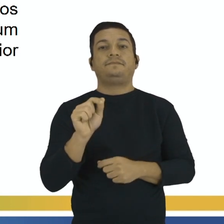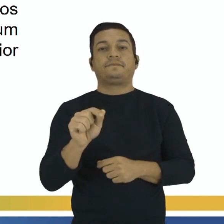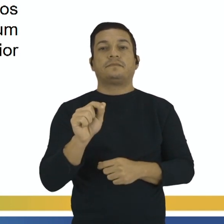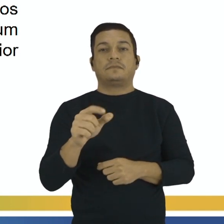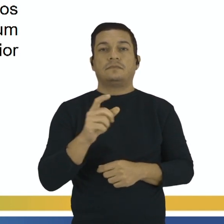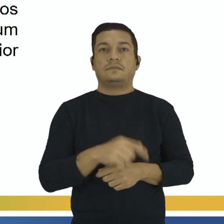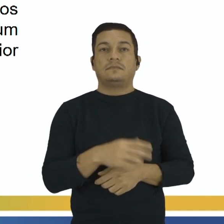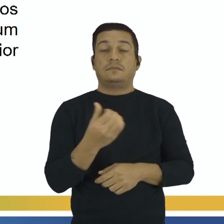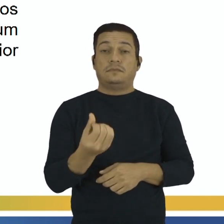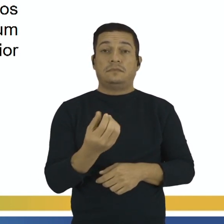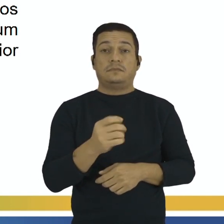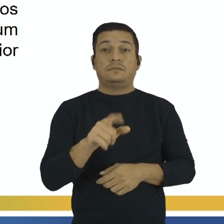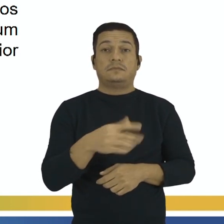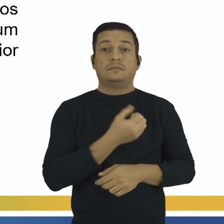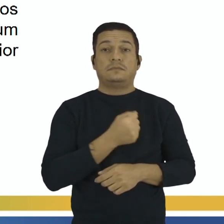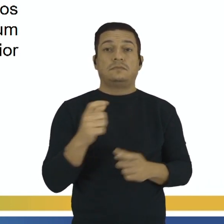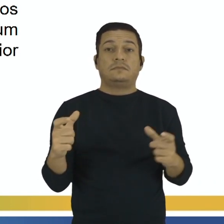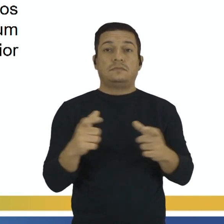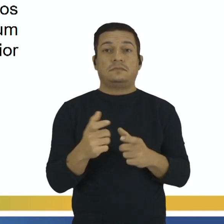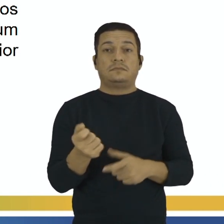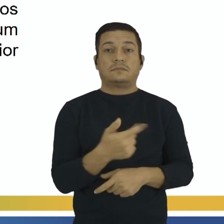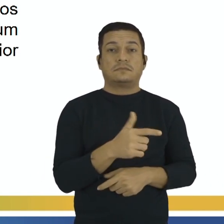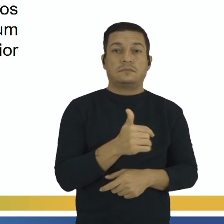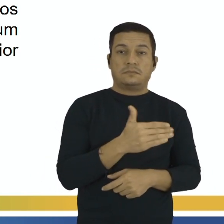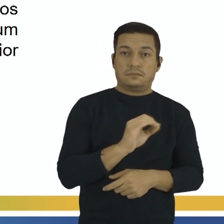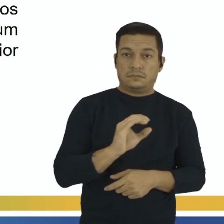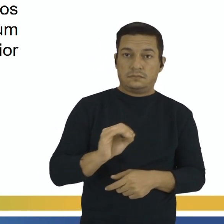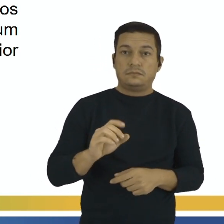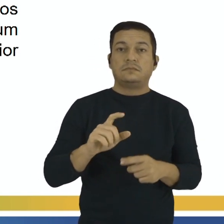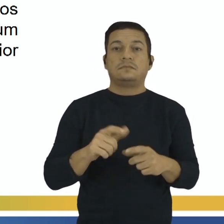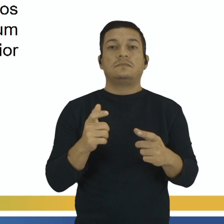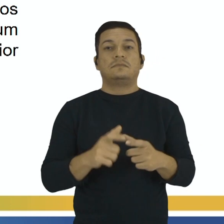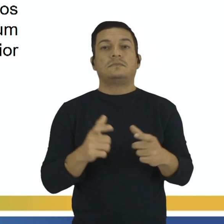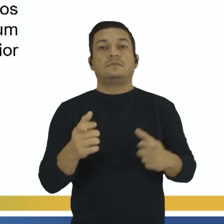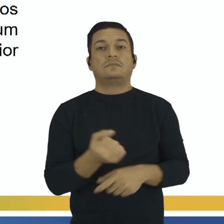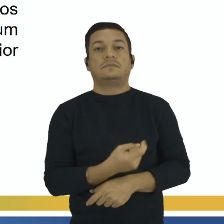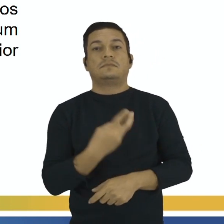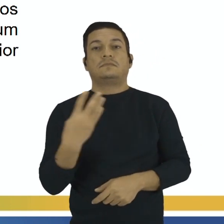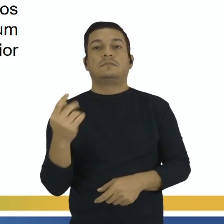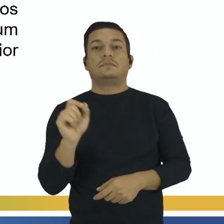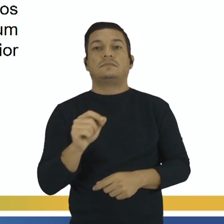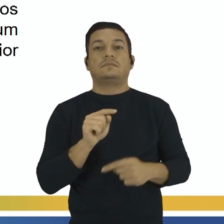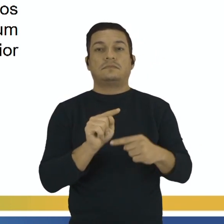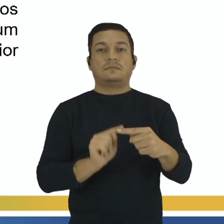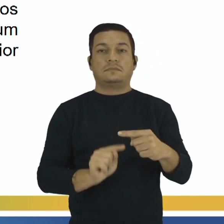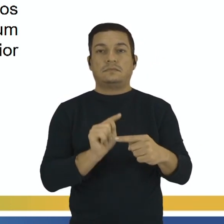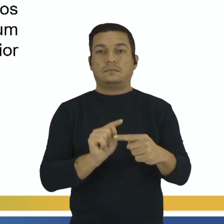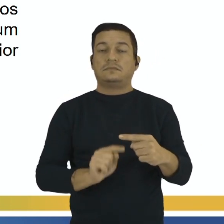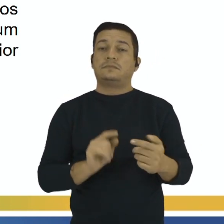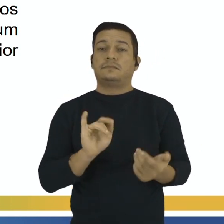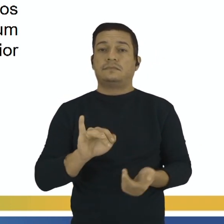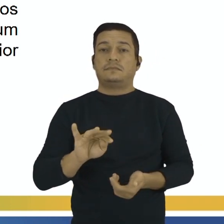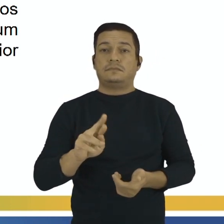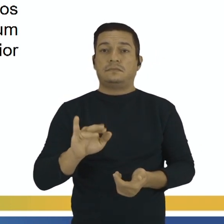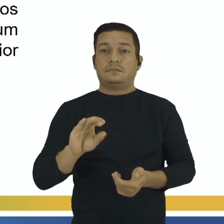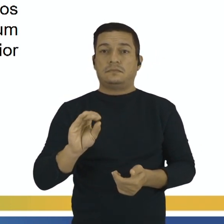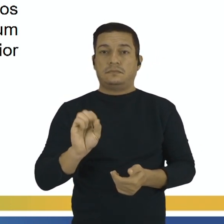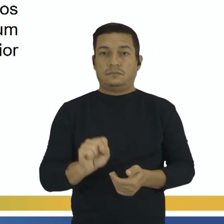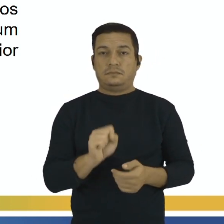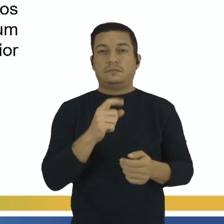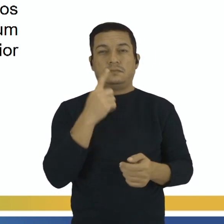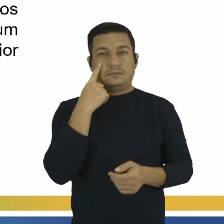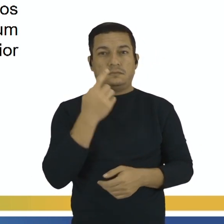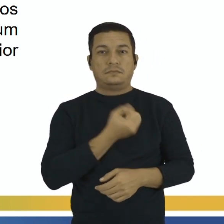fato de que 60 é um número menor do que 100, com maior quantidade de divisores inteiros. Observe que o